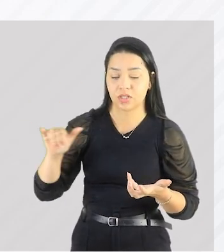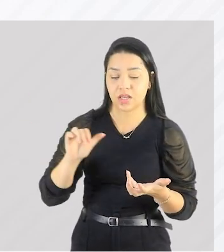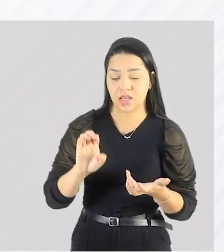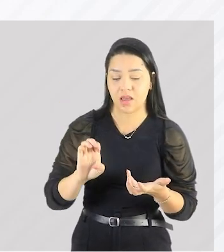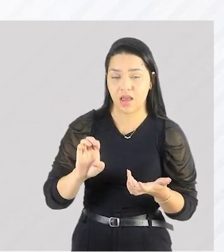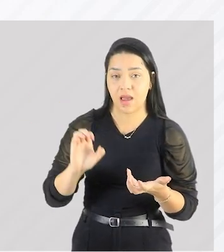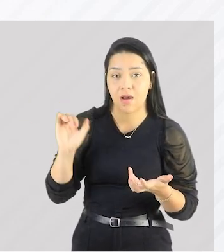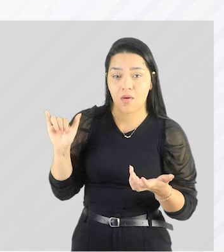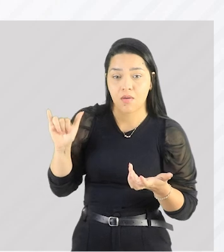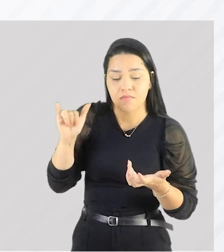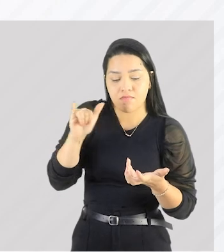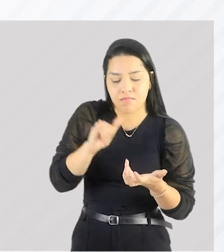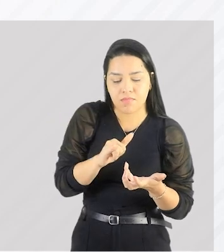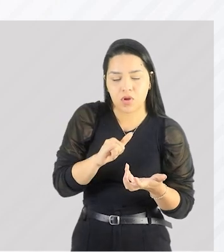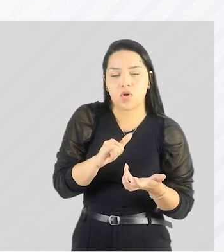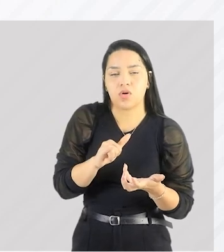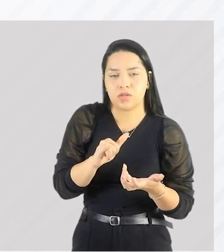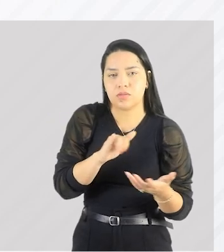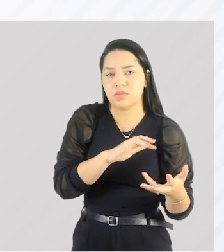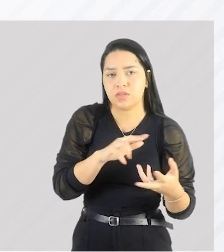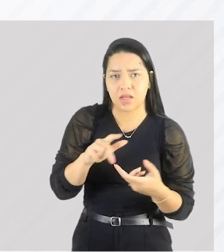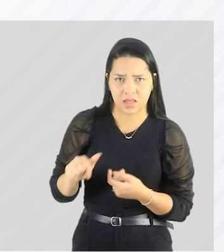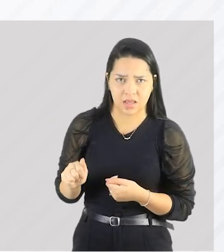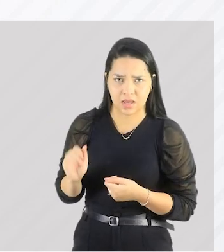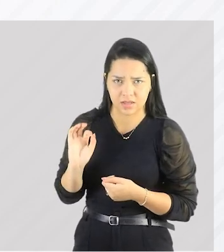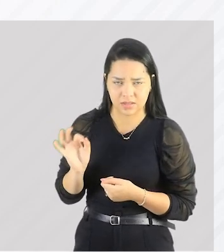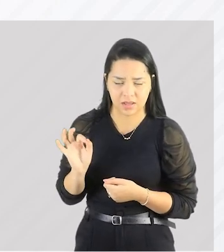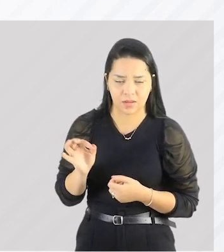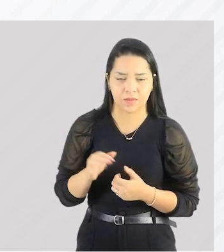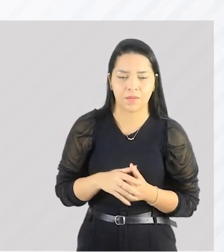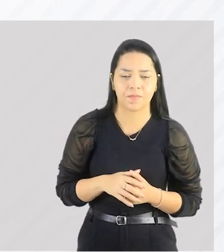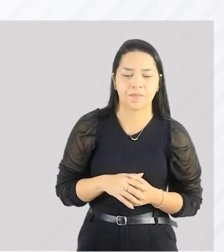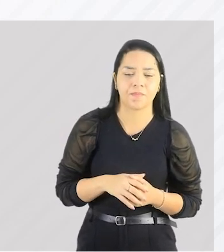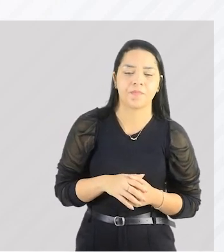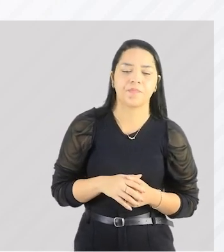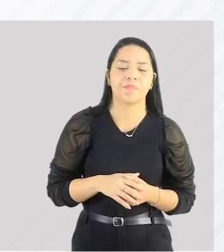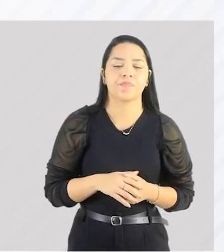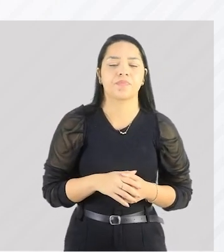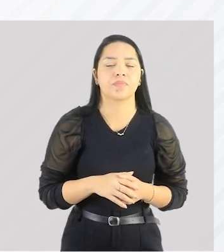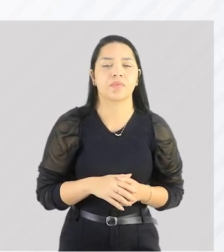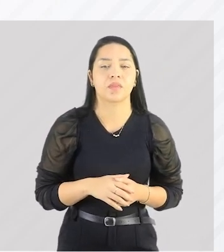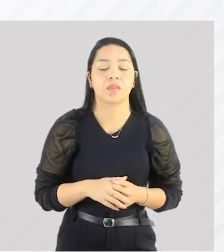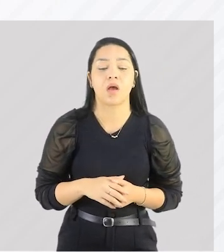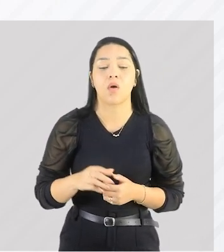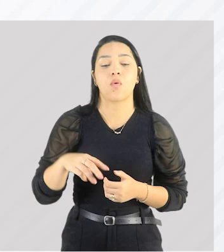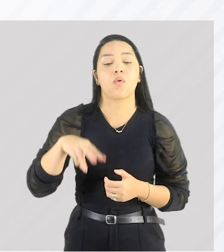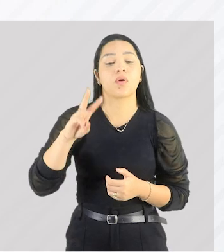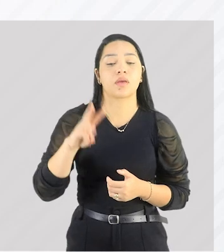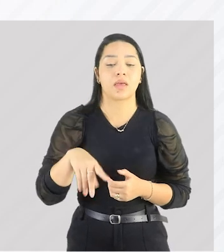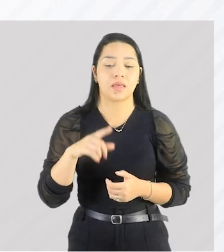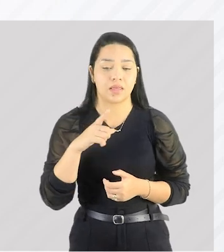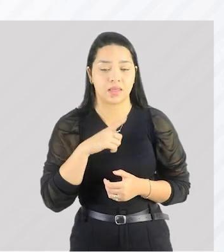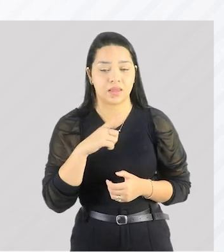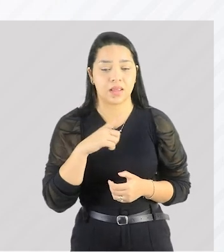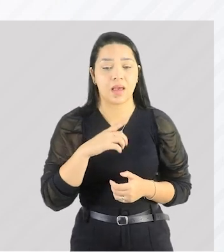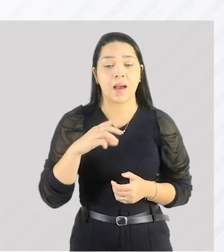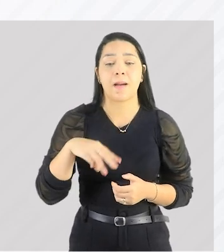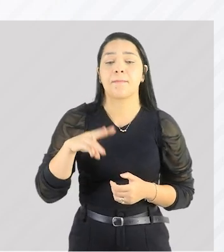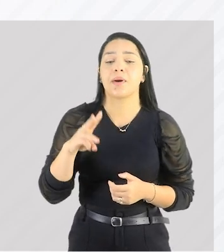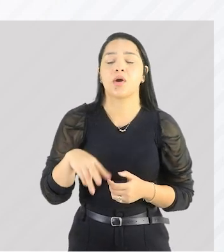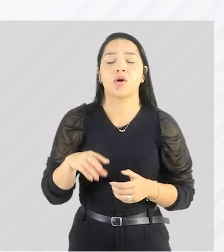considere um esquema que represente 5 satélites de mesma massa. Então a massa não vai interferir nesse cálculo,